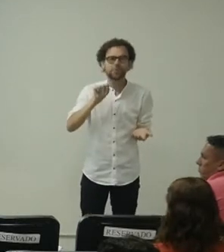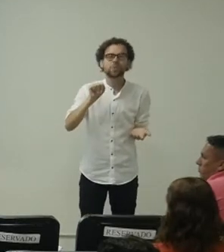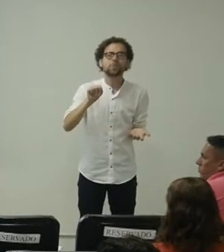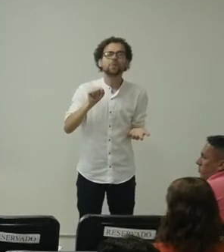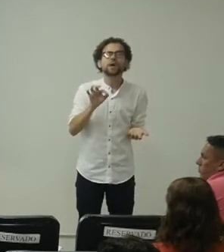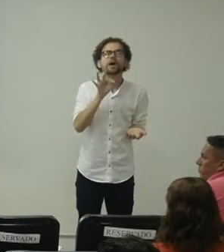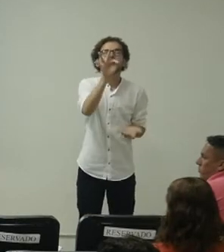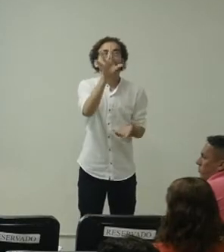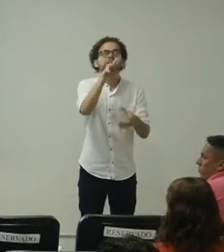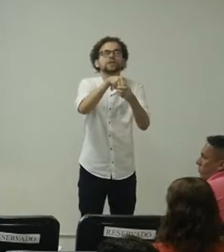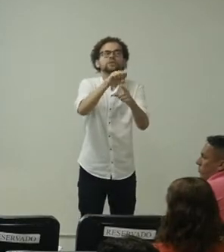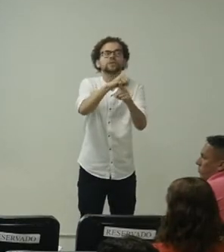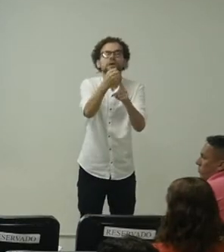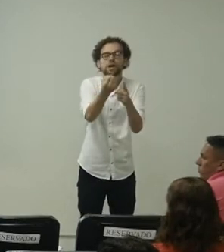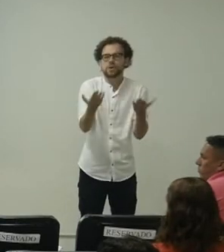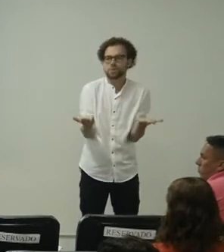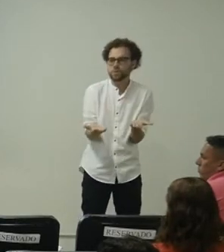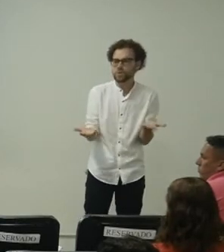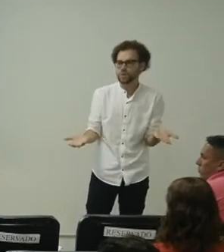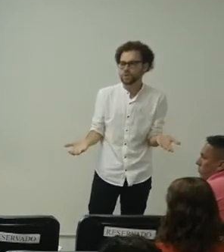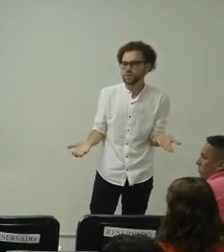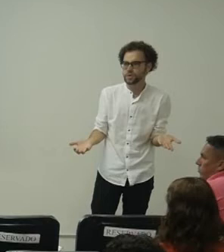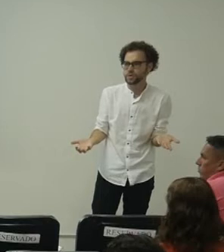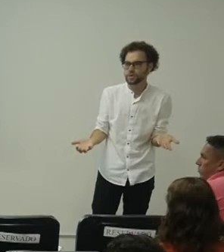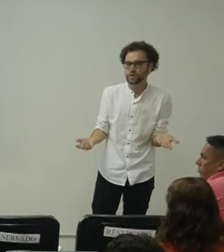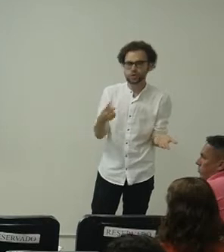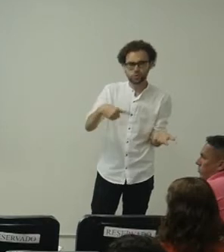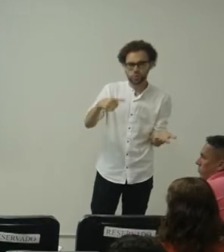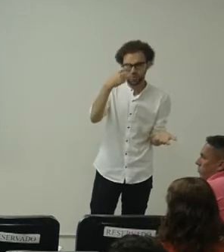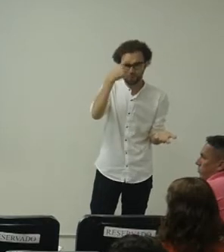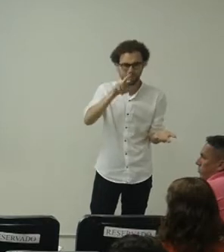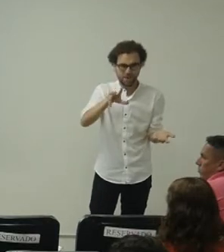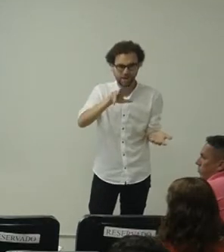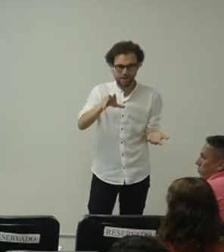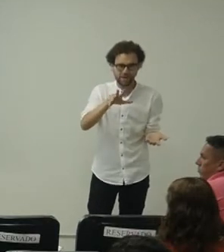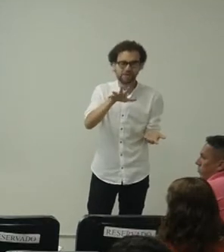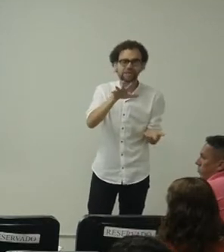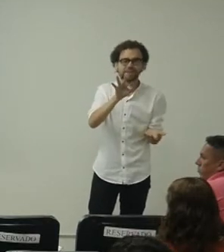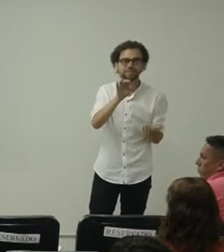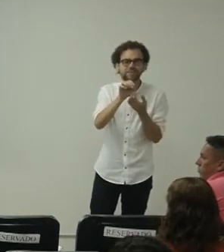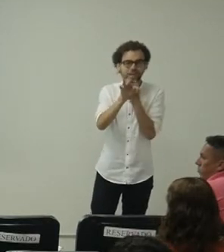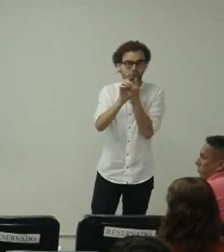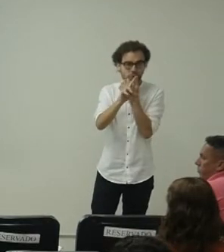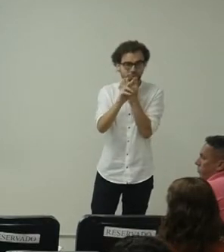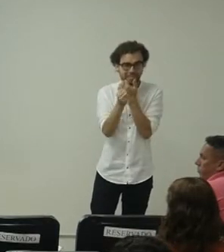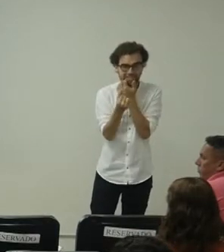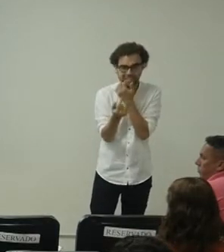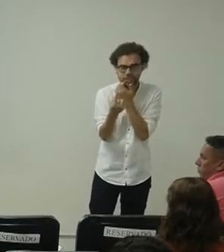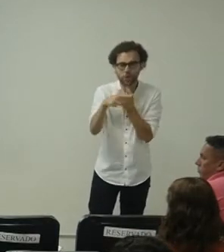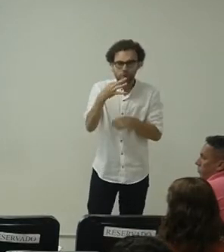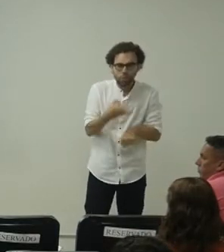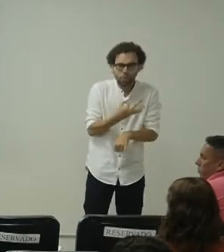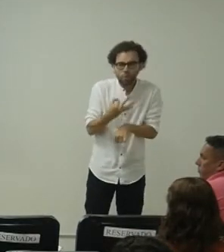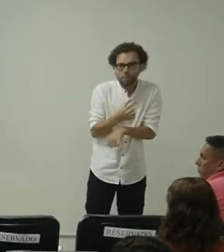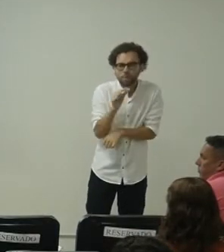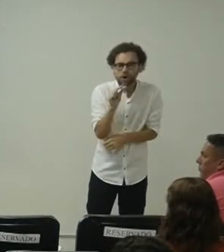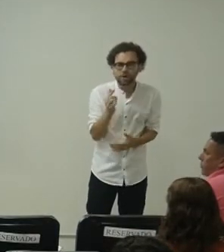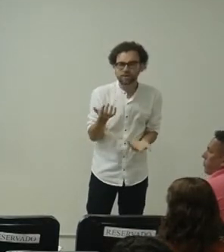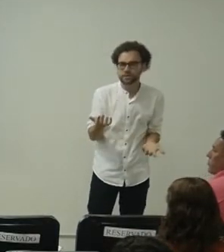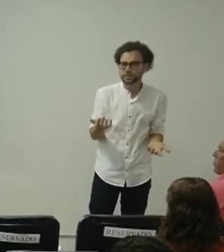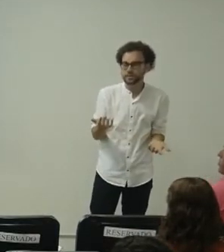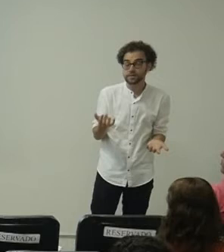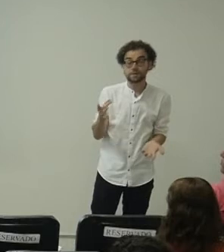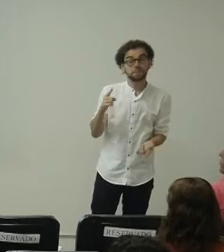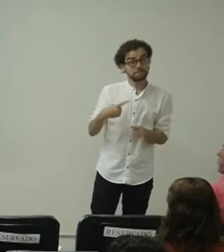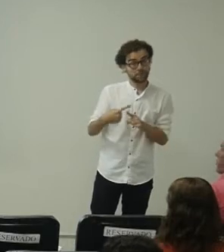ser de mim na sociedade agora? Que a gente não pense em fatores financeiros? Que a gente não aguente mais um pouquinho? Porque, na